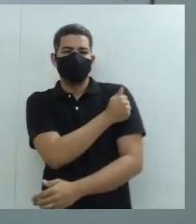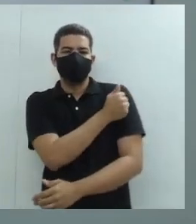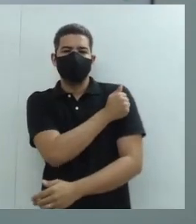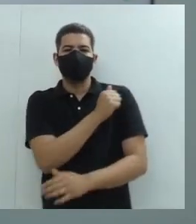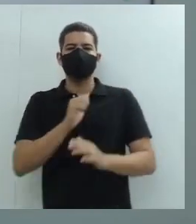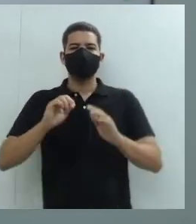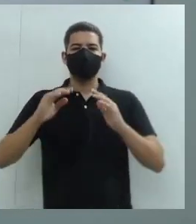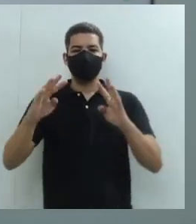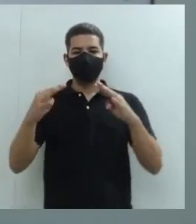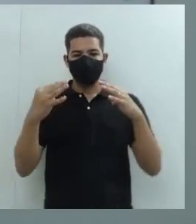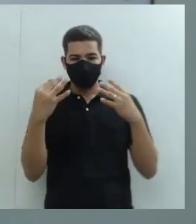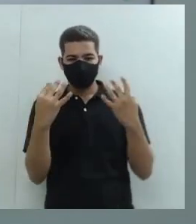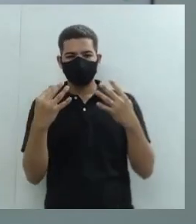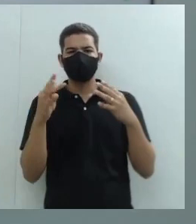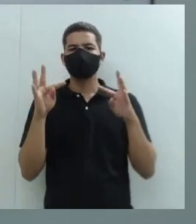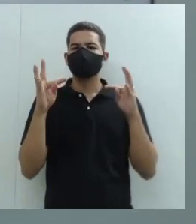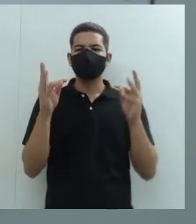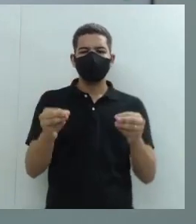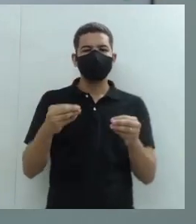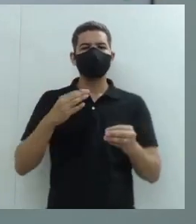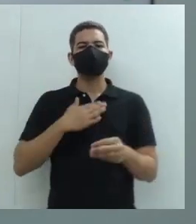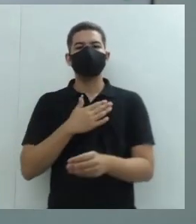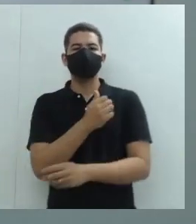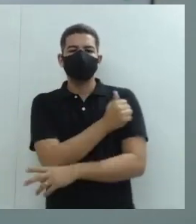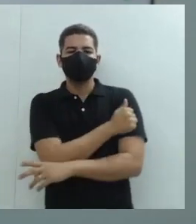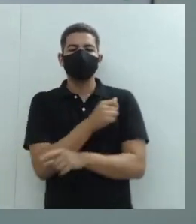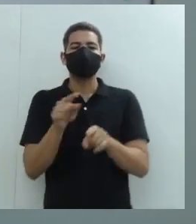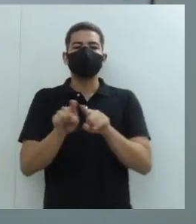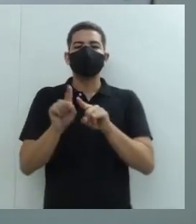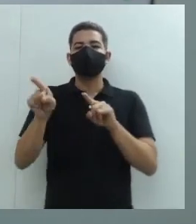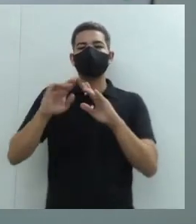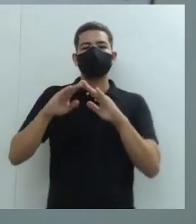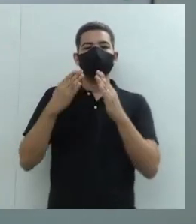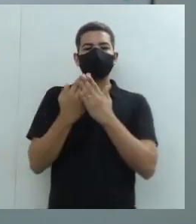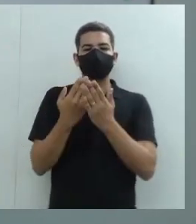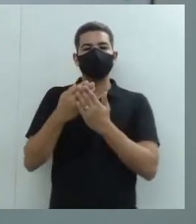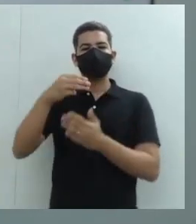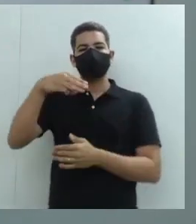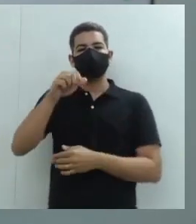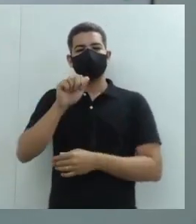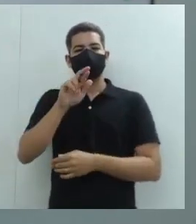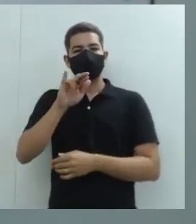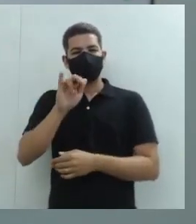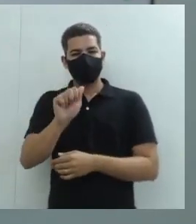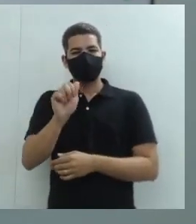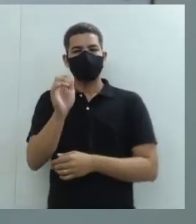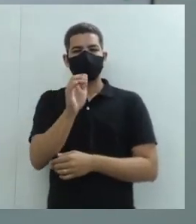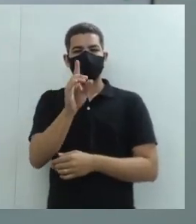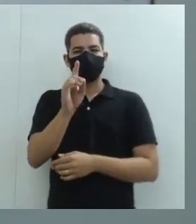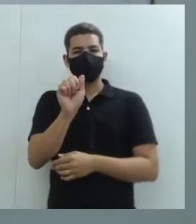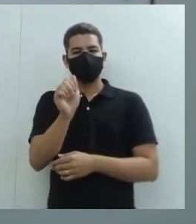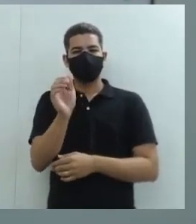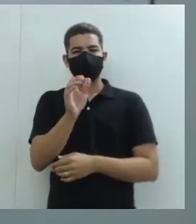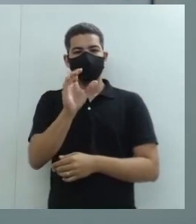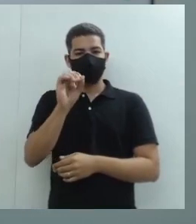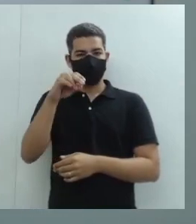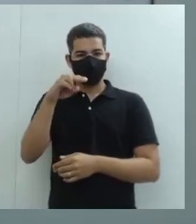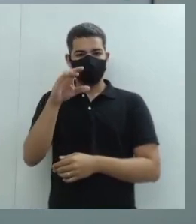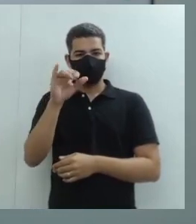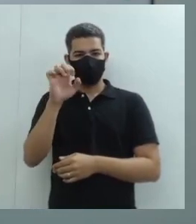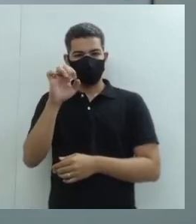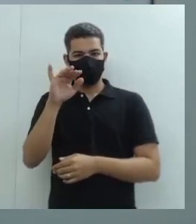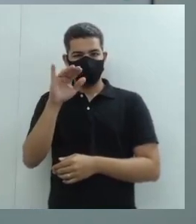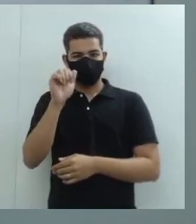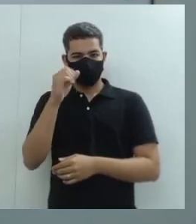estão assistindo, todos os meus alunos, sobretudo os alunos da Escola Maria da Conceição, do Rego Barros